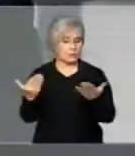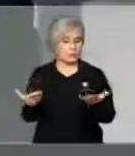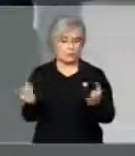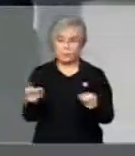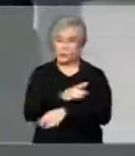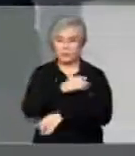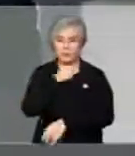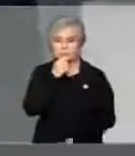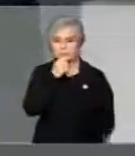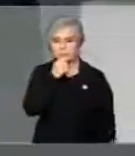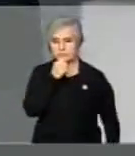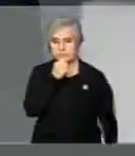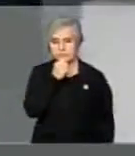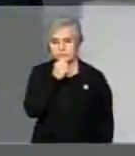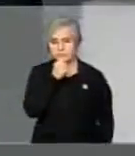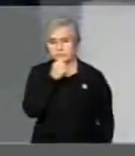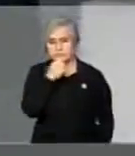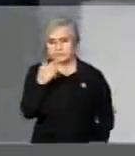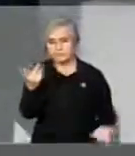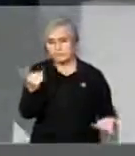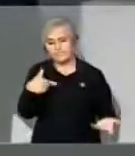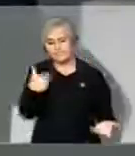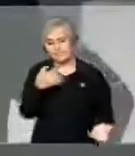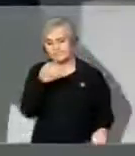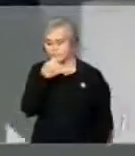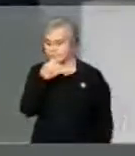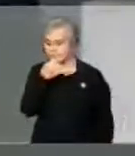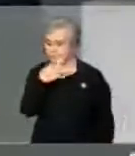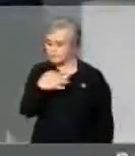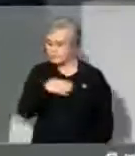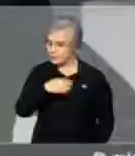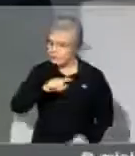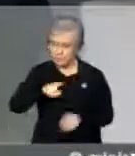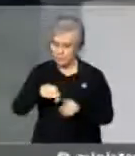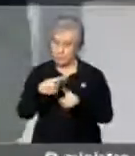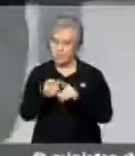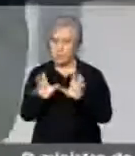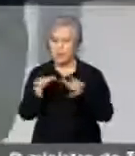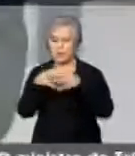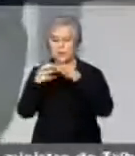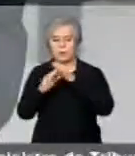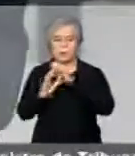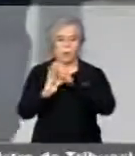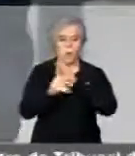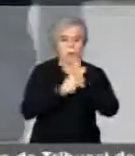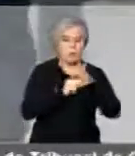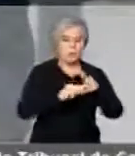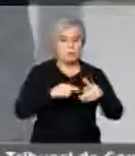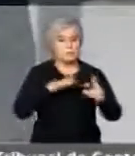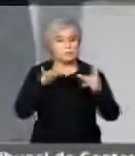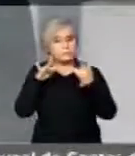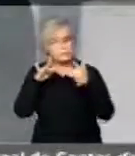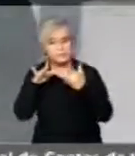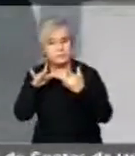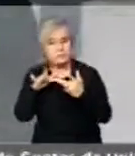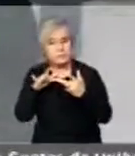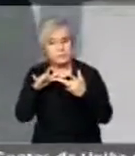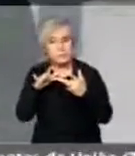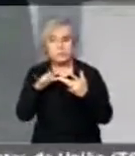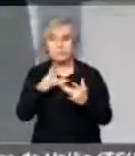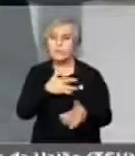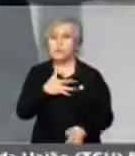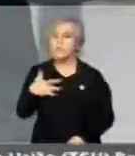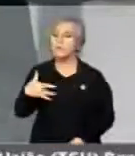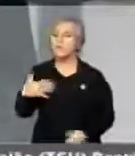e para nosso para nosso lamento Presidente banato mais o esquema de corrupção vinculado a saúde que trata